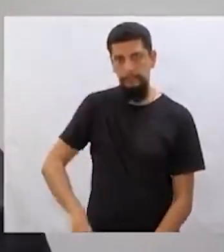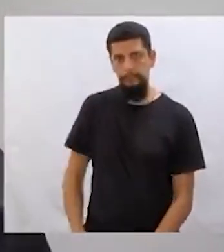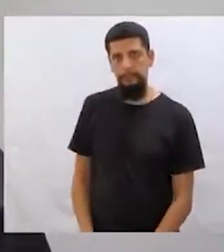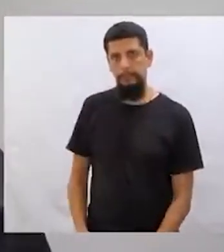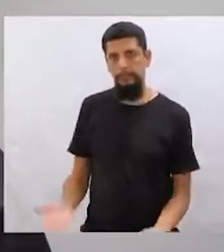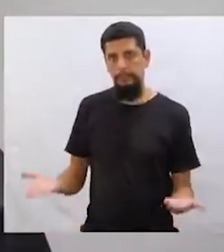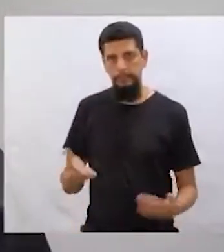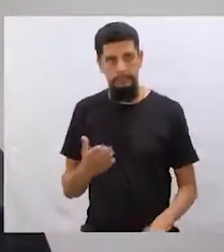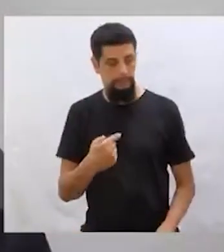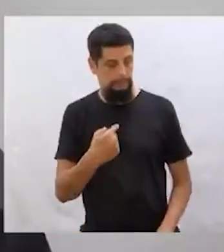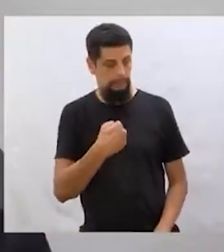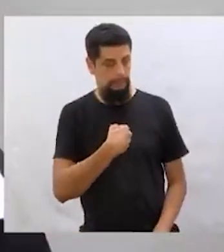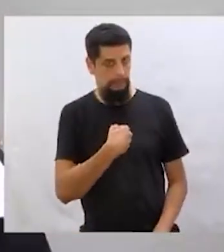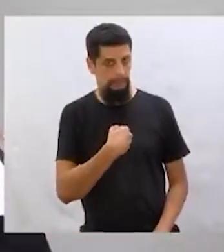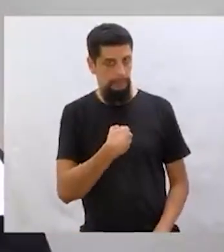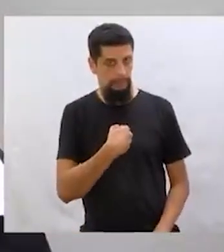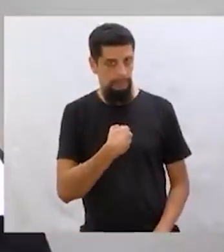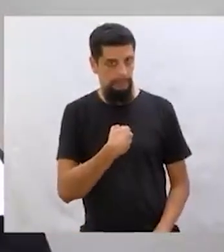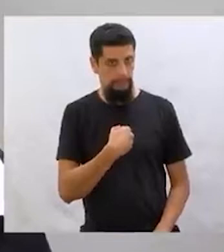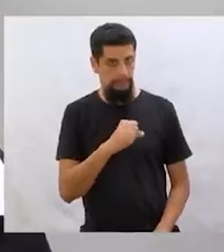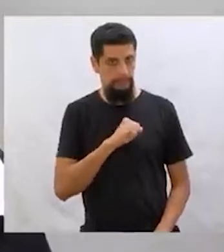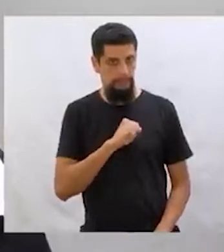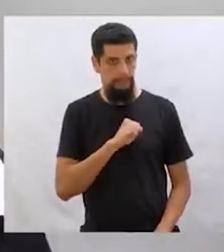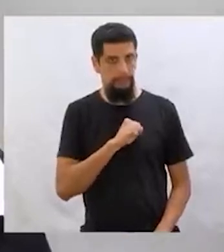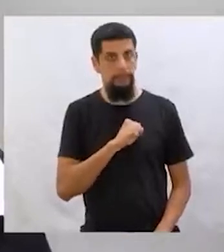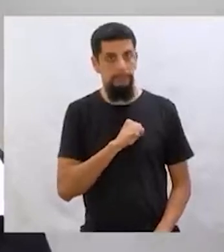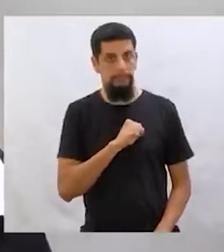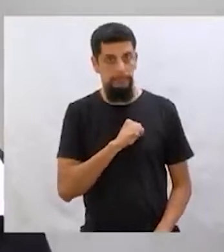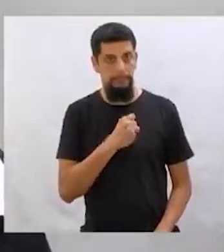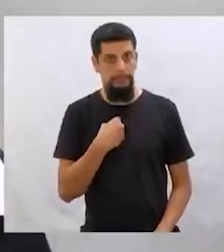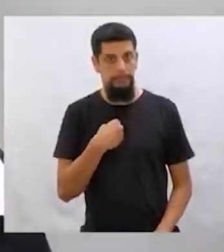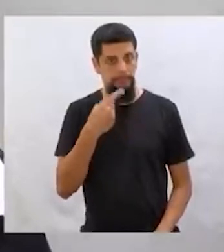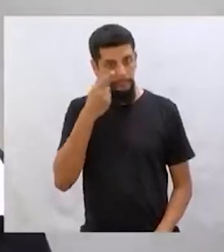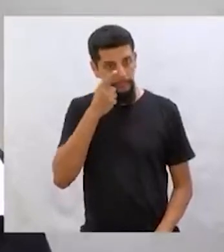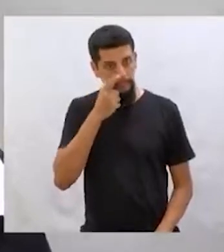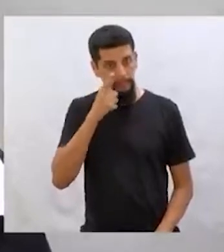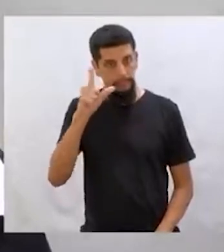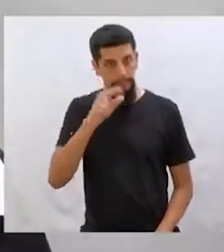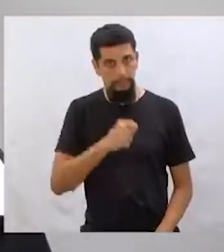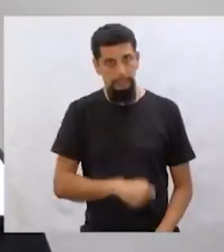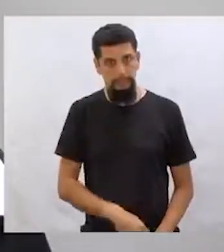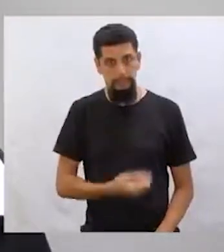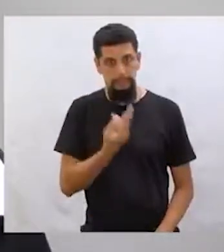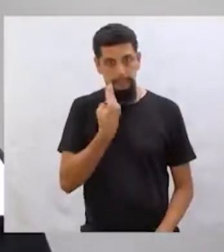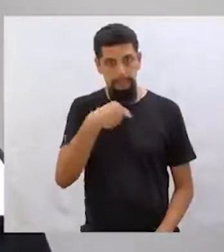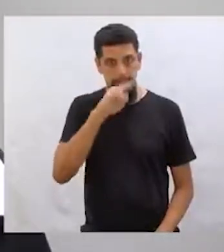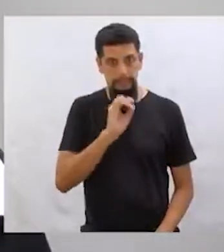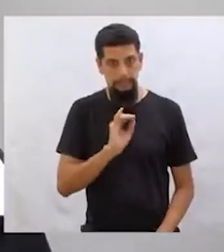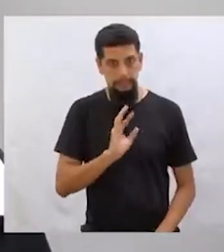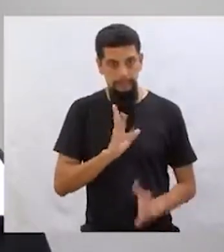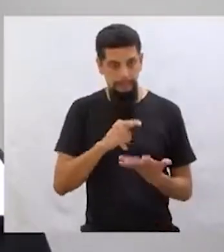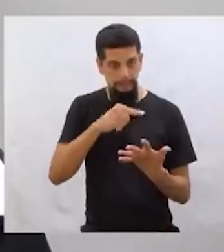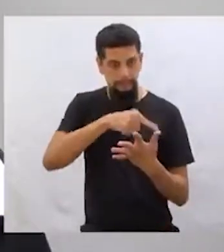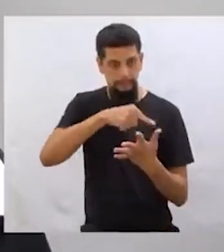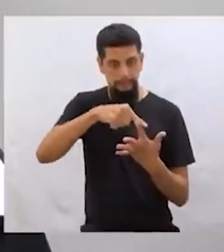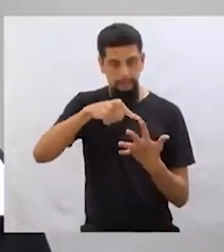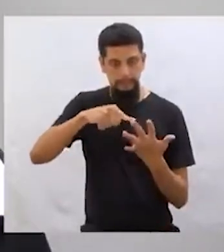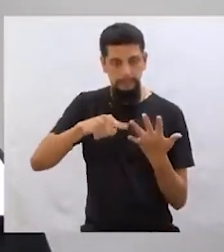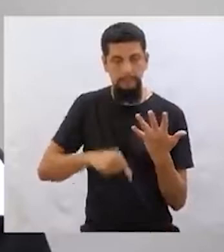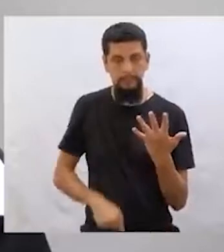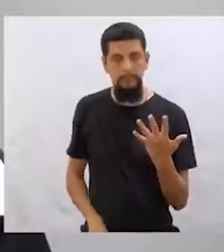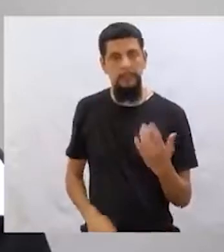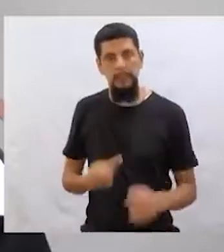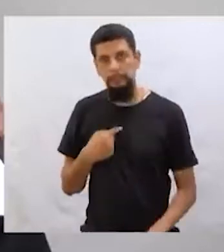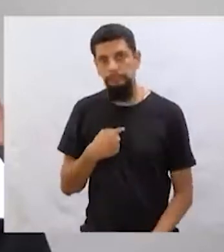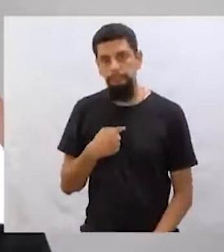assim, pronto. E agora é a minha vez. Que número será? Eu tenho que conseguir colocar palitos em todos os dedos.